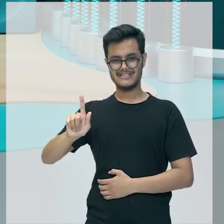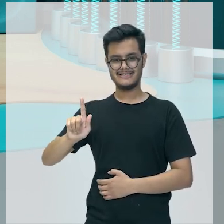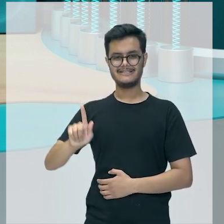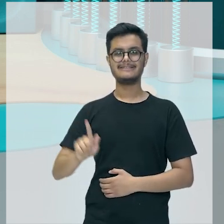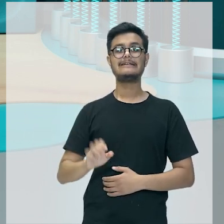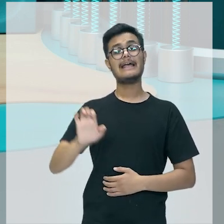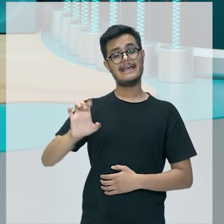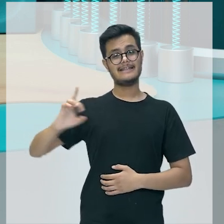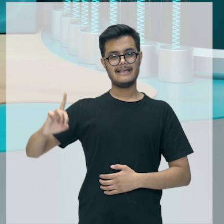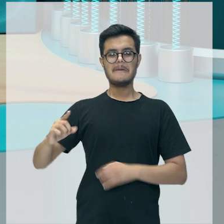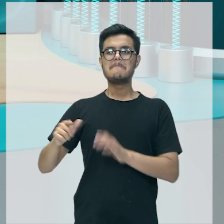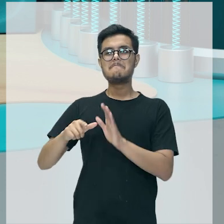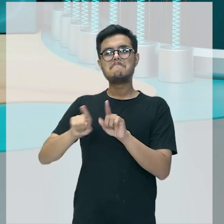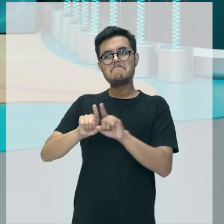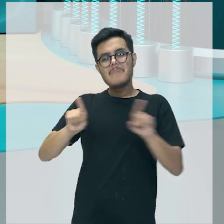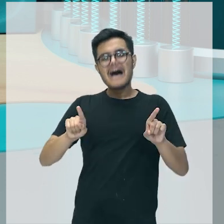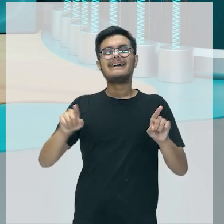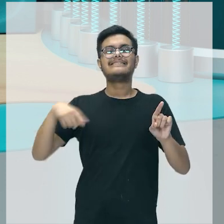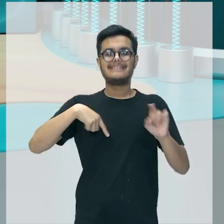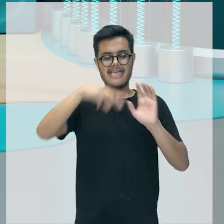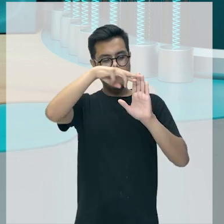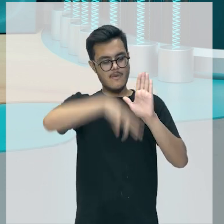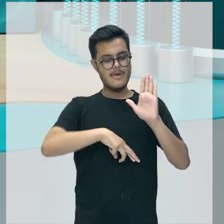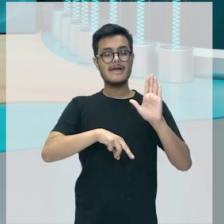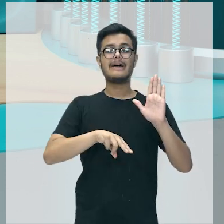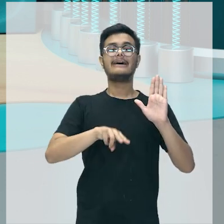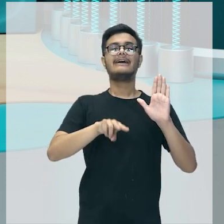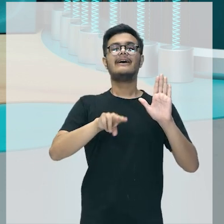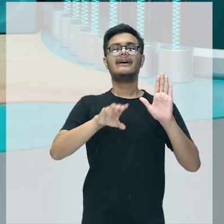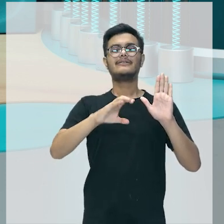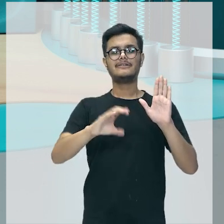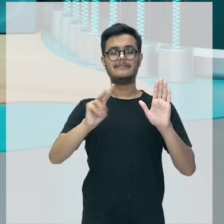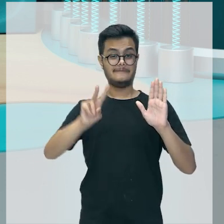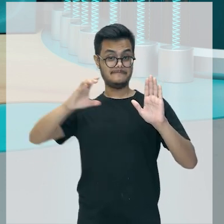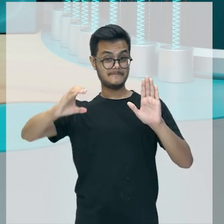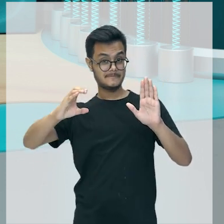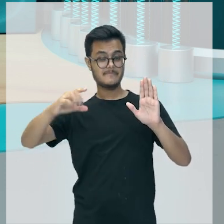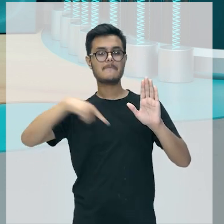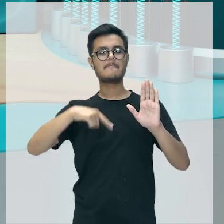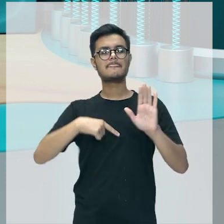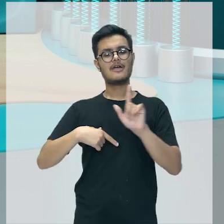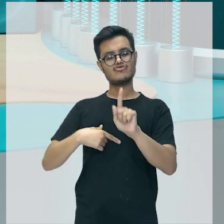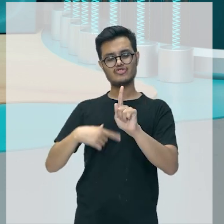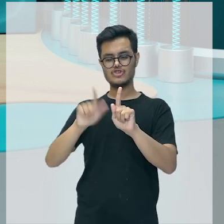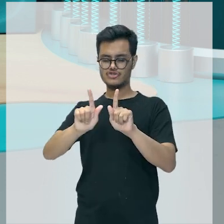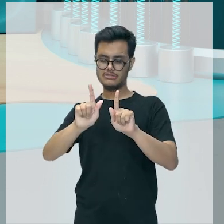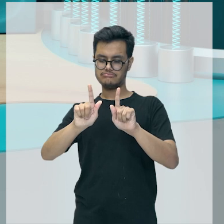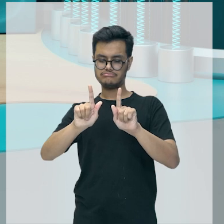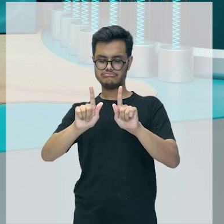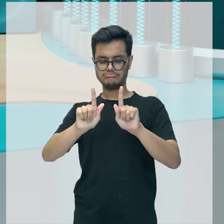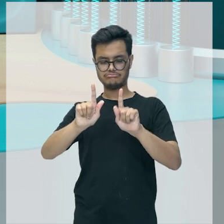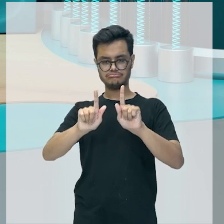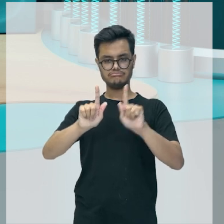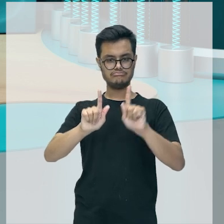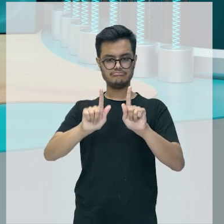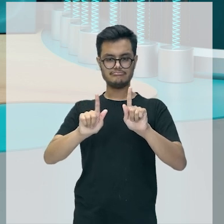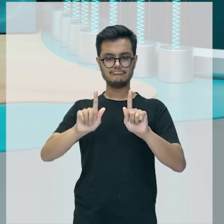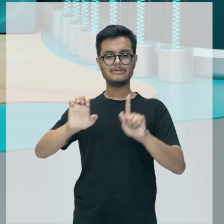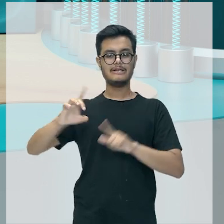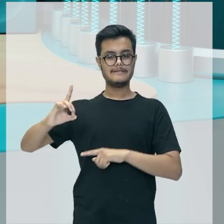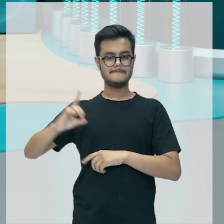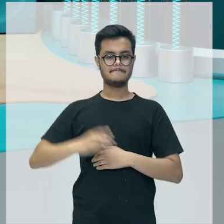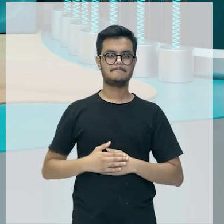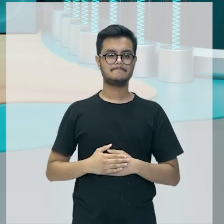ED. Mas antes de acrescentar o ED, eu dupliquei a última letra, né? E o plan,